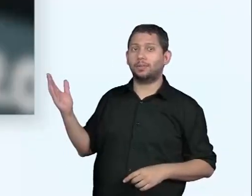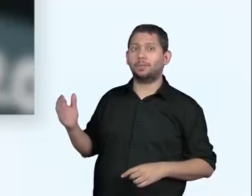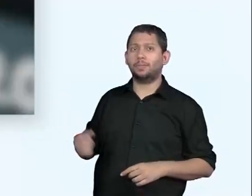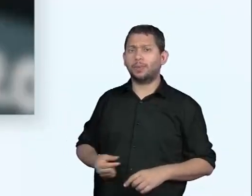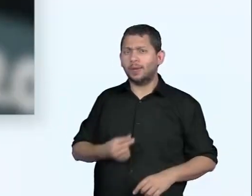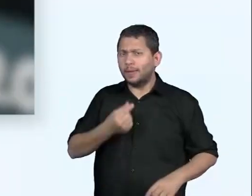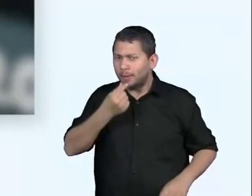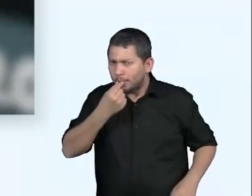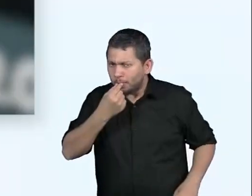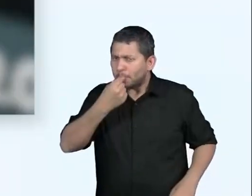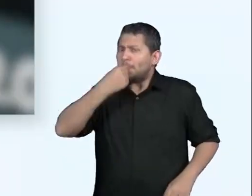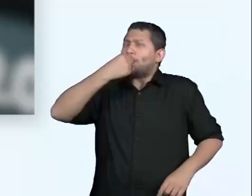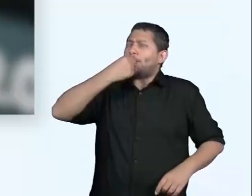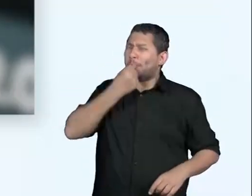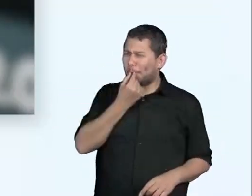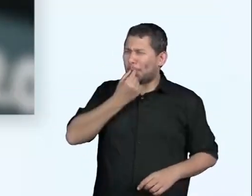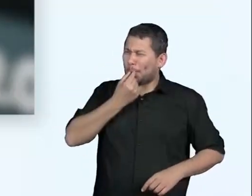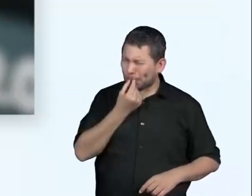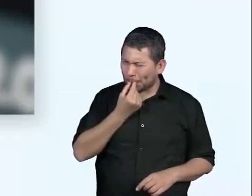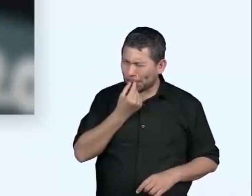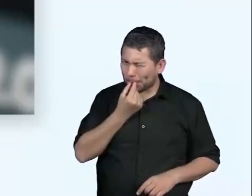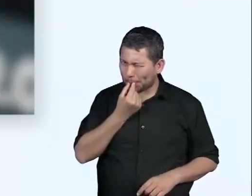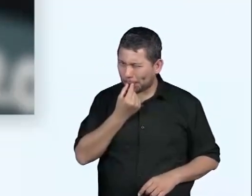Apite comigo, galera!